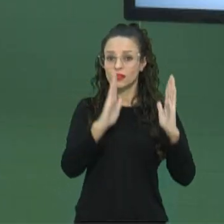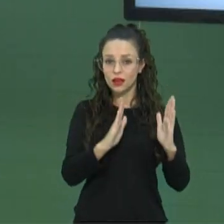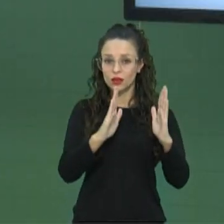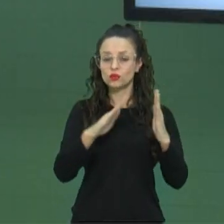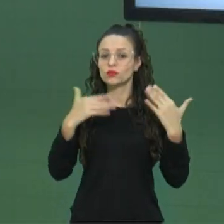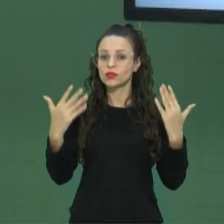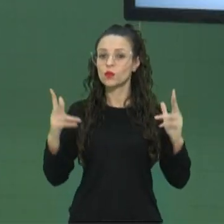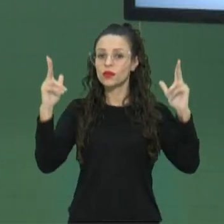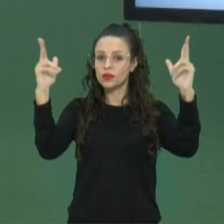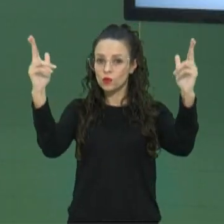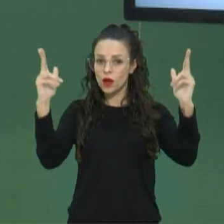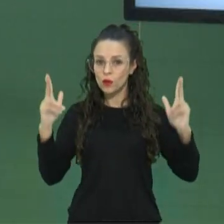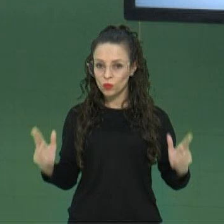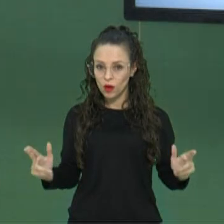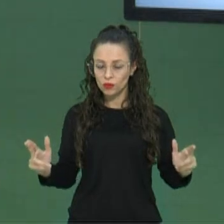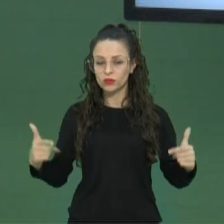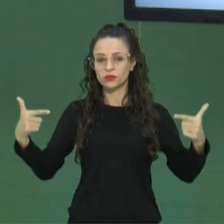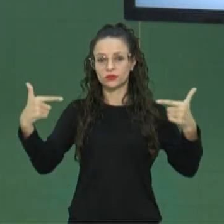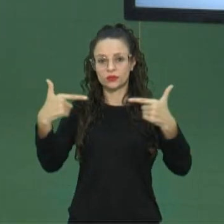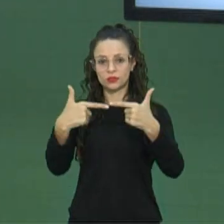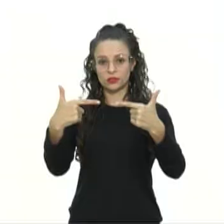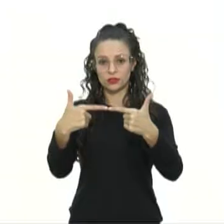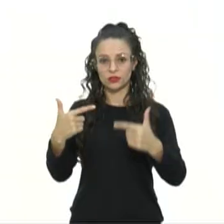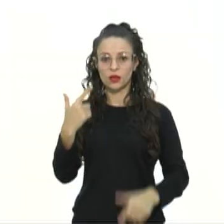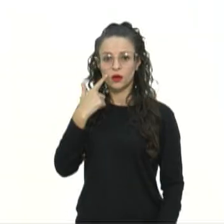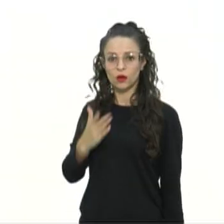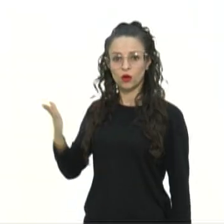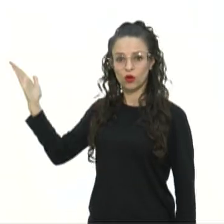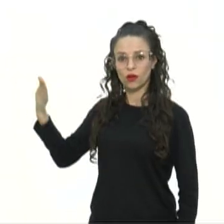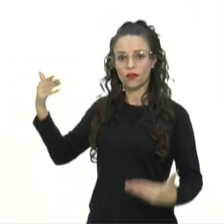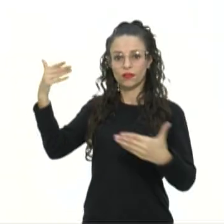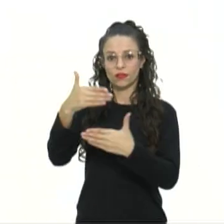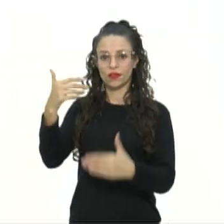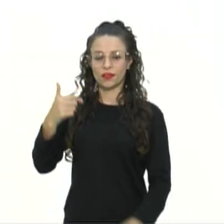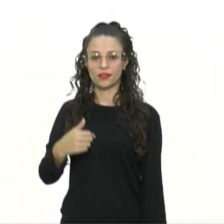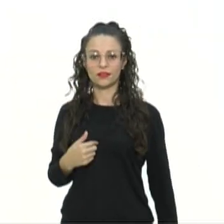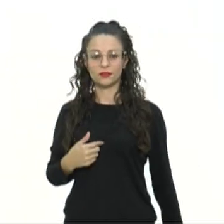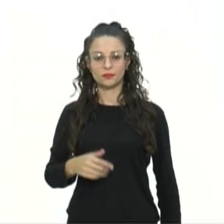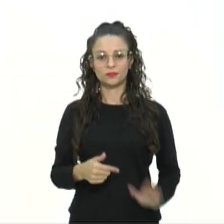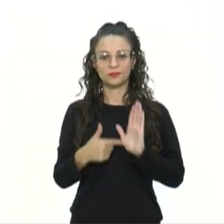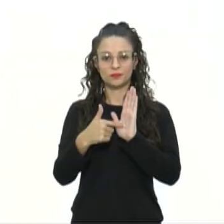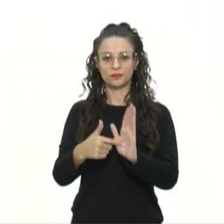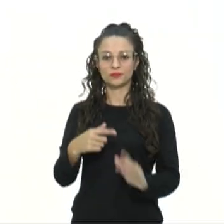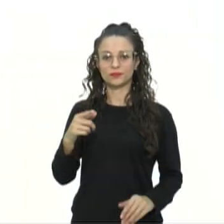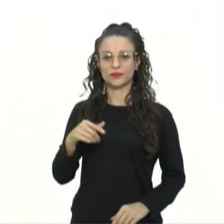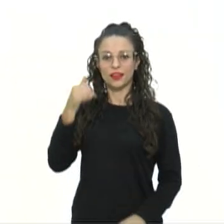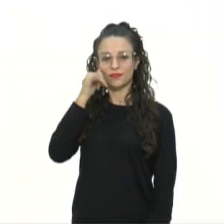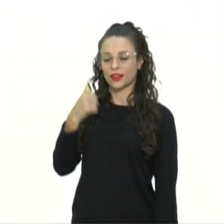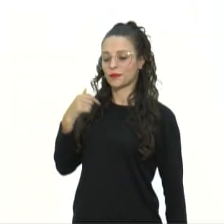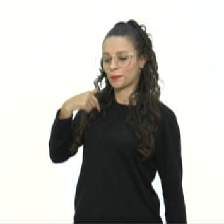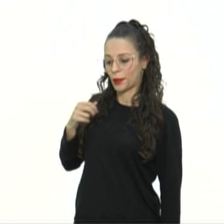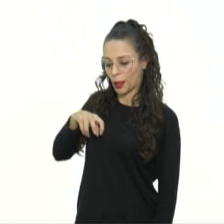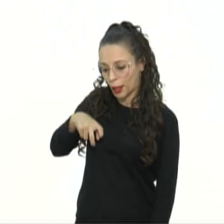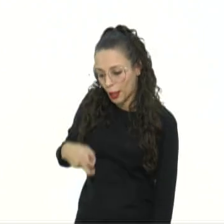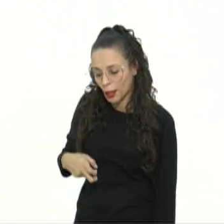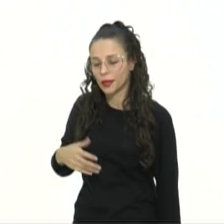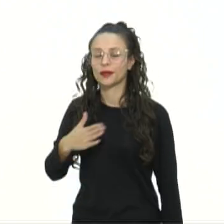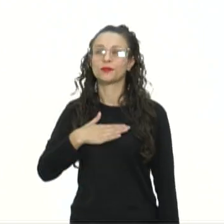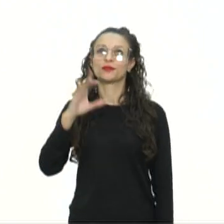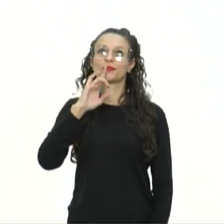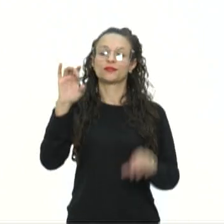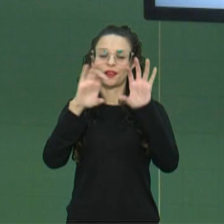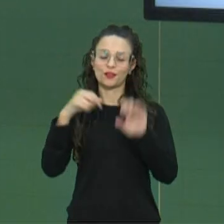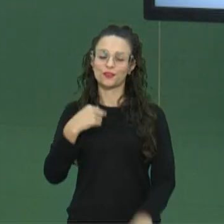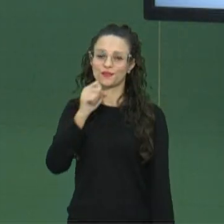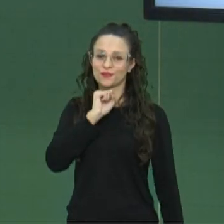os ligantes iguais estão do mesmo lado. Produção, coloca na tela para ninguém ficar vendo, me abaixando aqui, por favor. Ai, meu Deus do céu, tô ficando velho, o